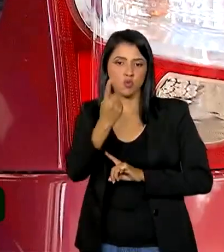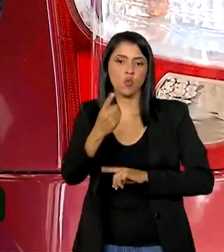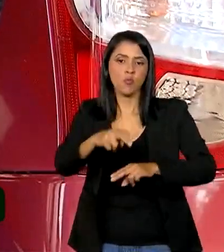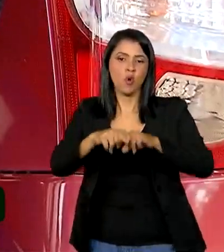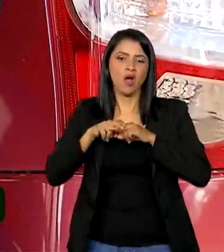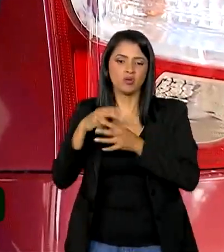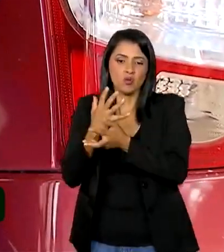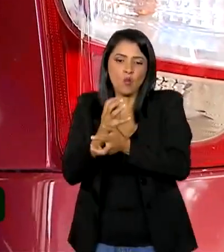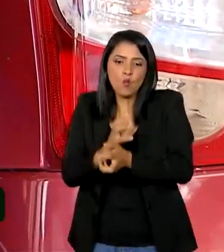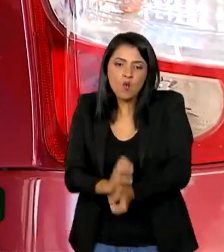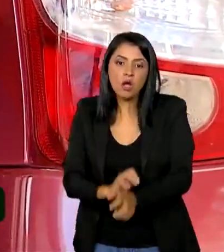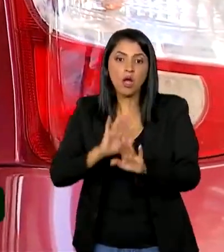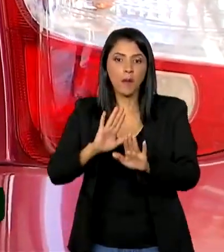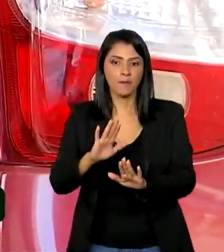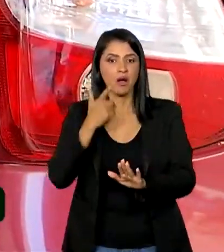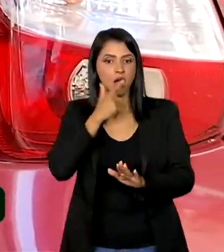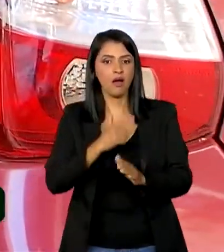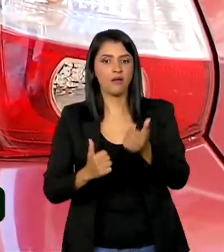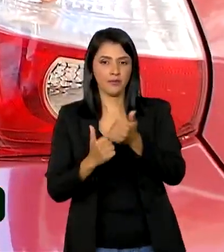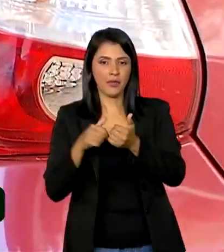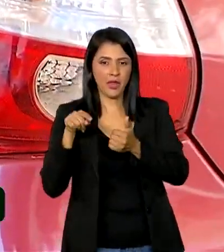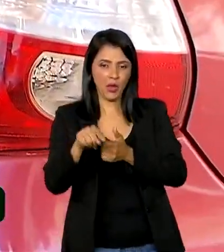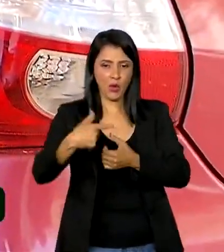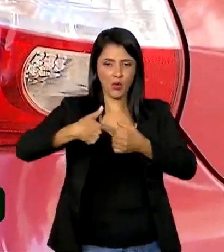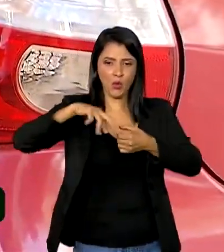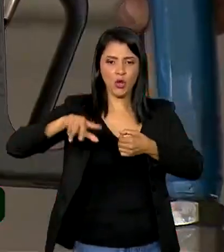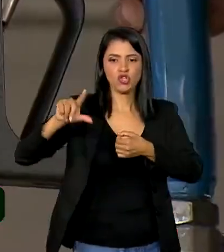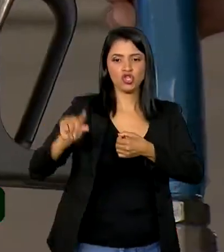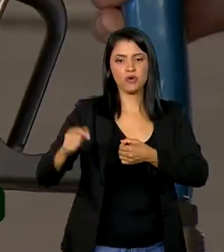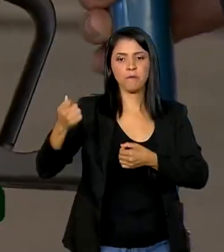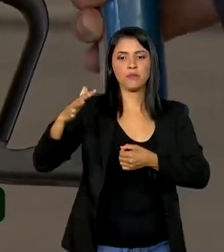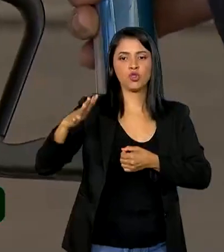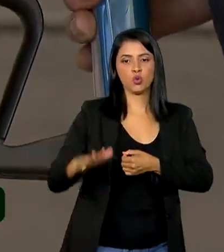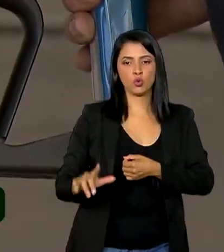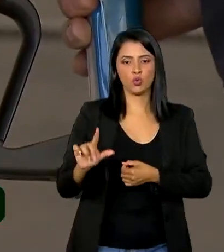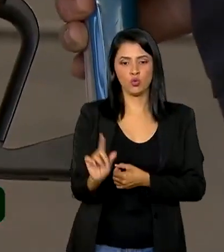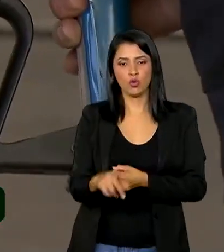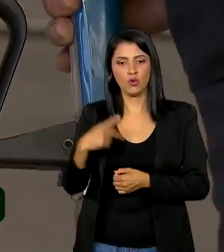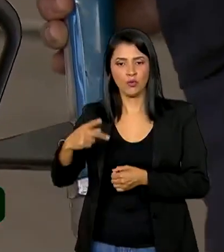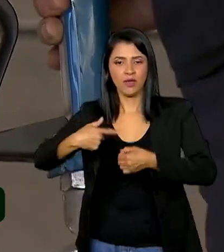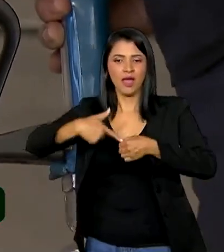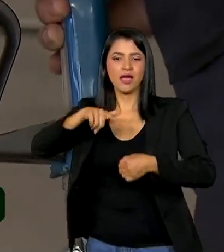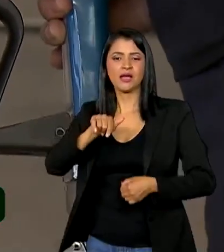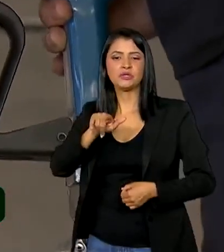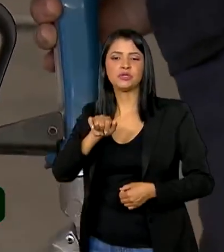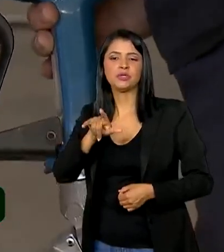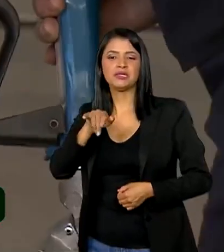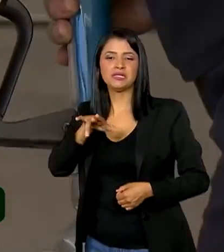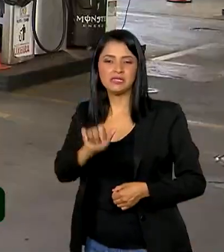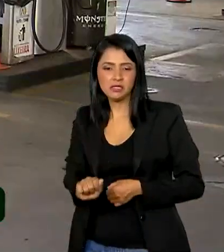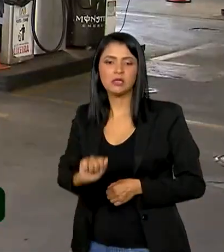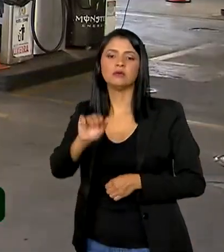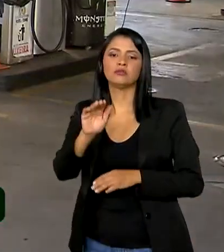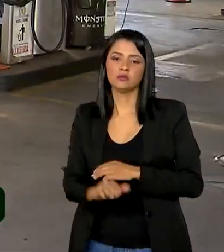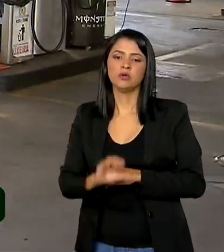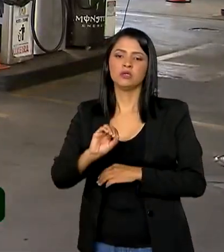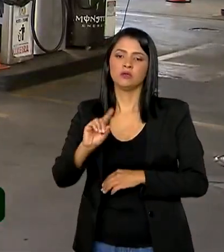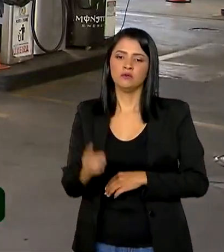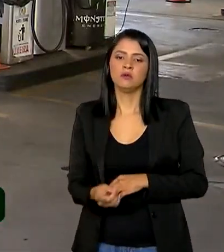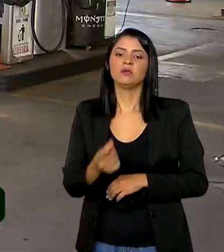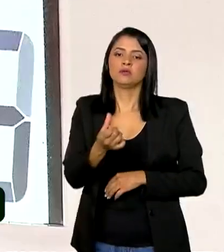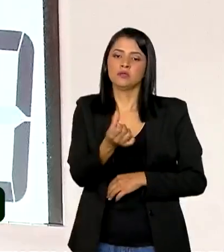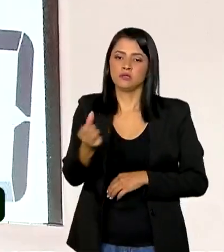Economia agora. A inflação registrou um recuo na passagem de agosto para setembro, segundo o IBGE. Combustíveis, alimentos